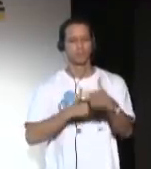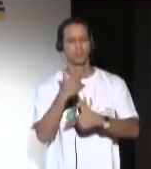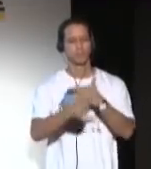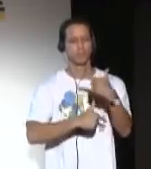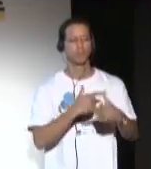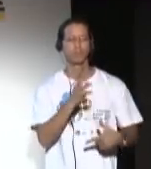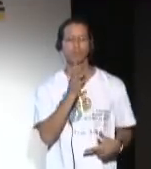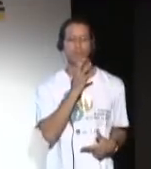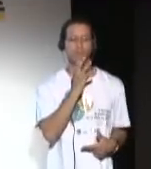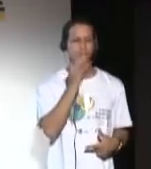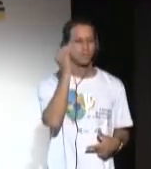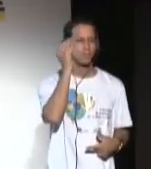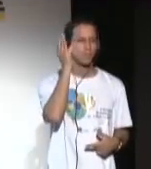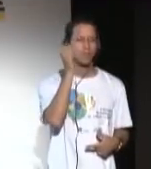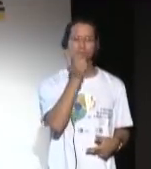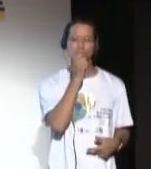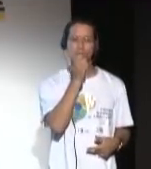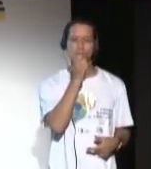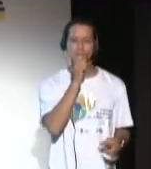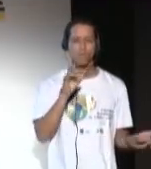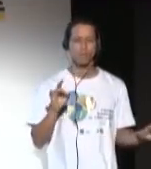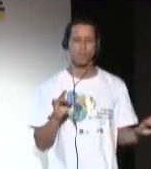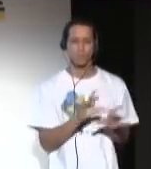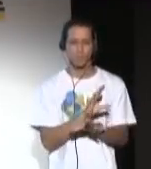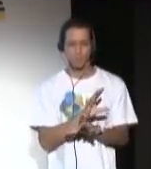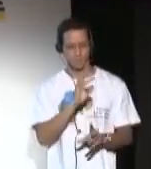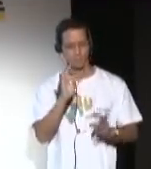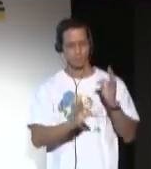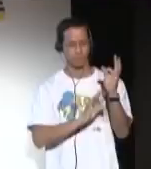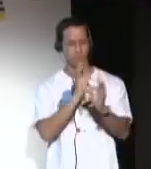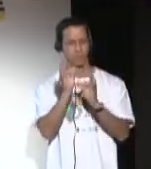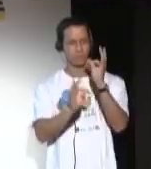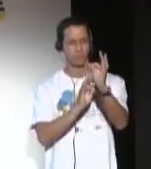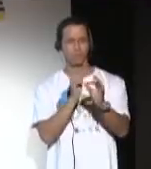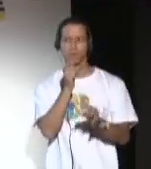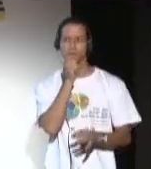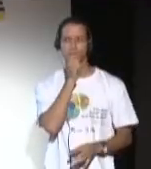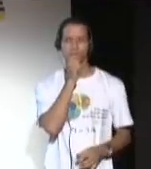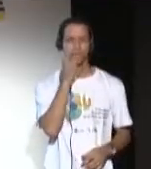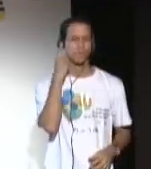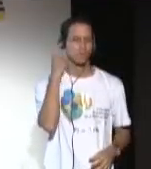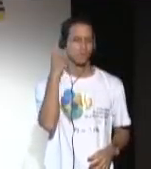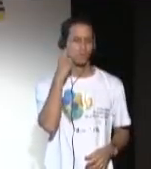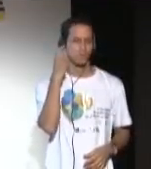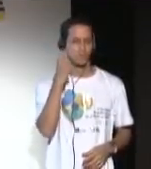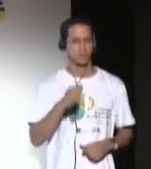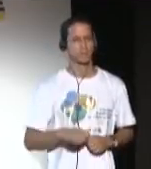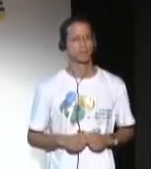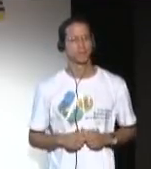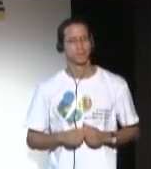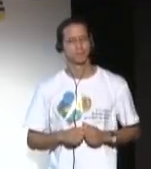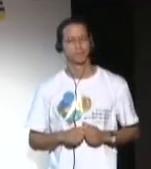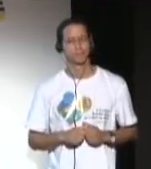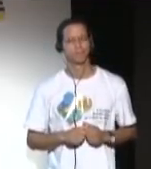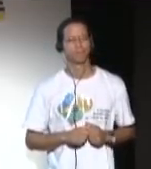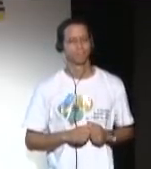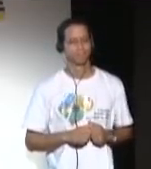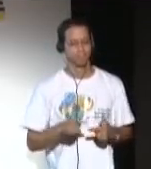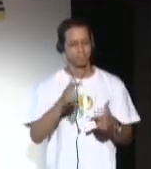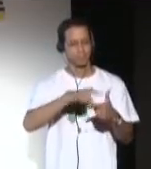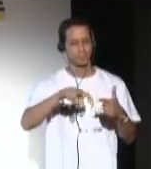com conhecimento que ainda nem existe. Vão usar tecnologias que ainda não foram inventadas. vão